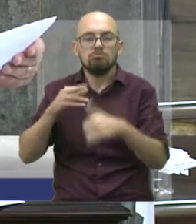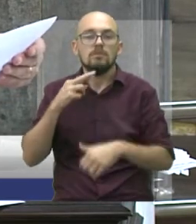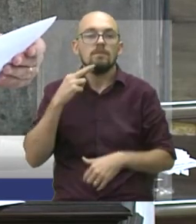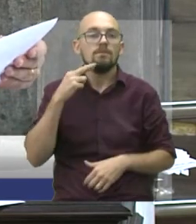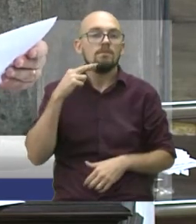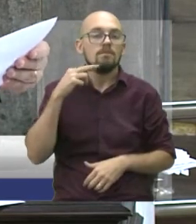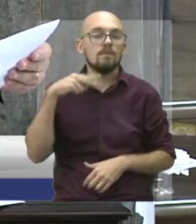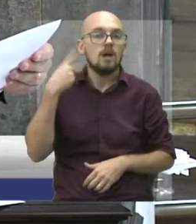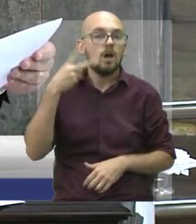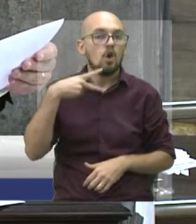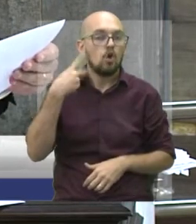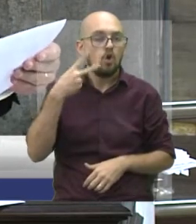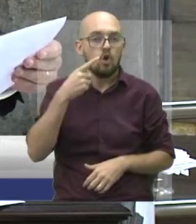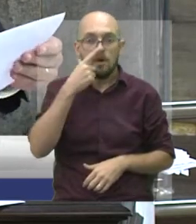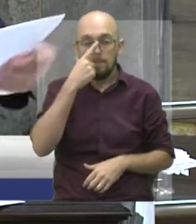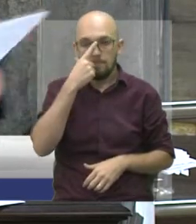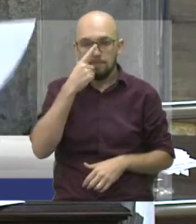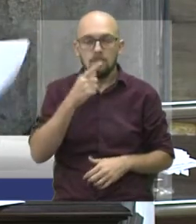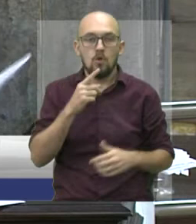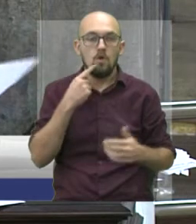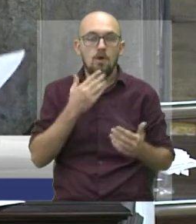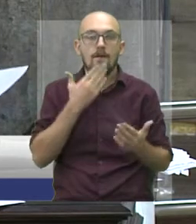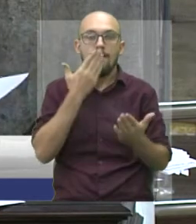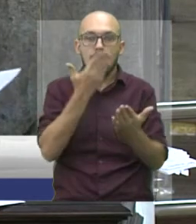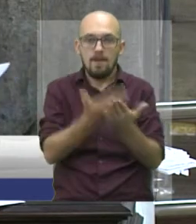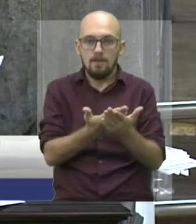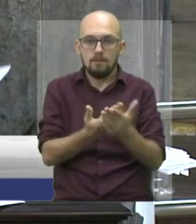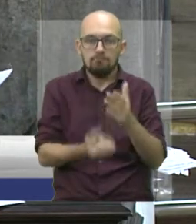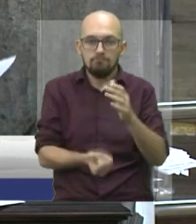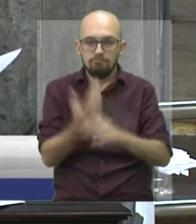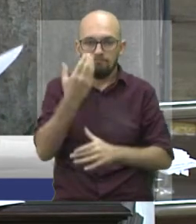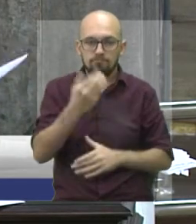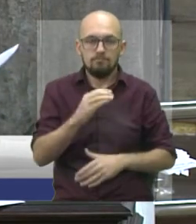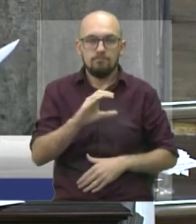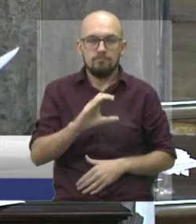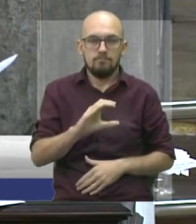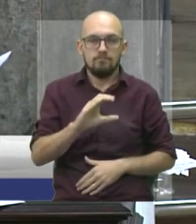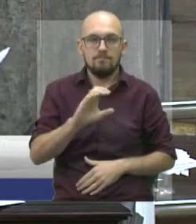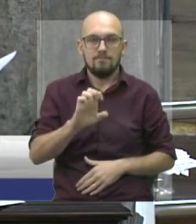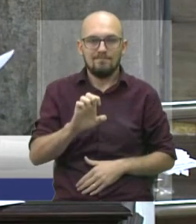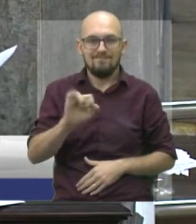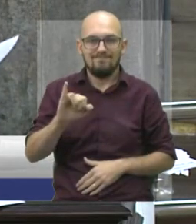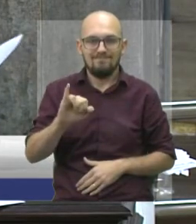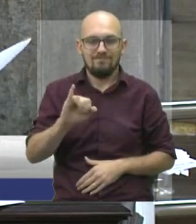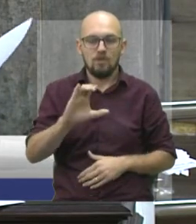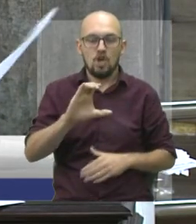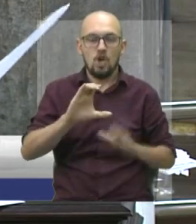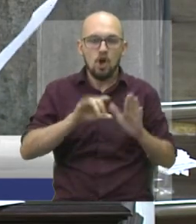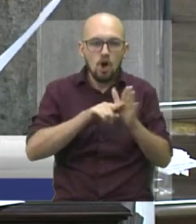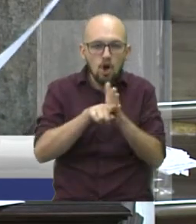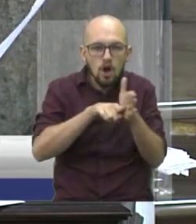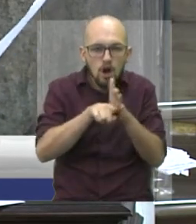Requerimento, constituição de comissão especial de inquérito. A SEI.